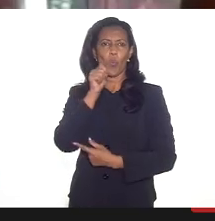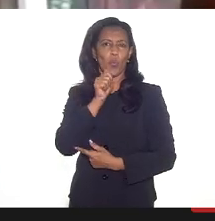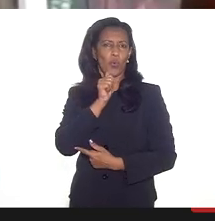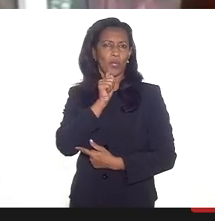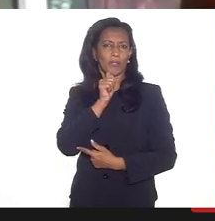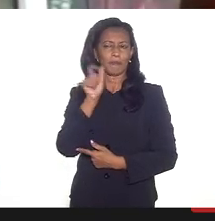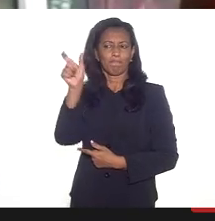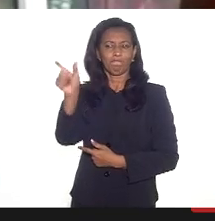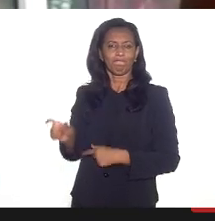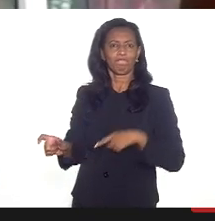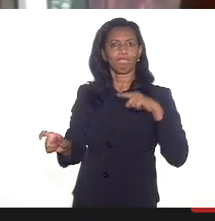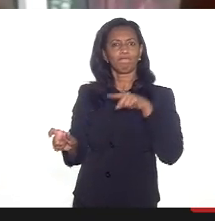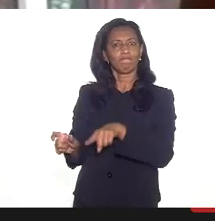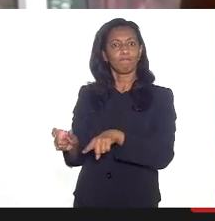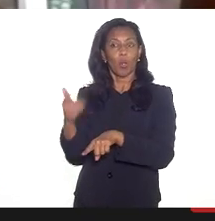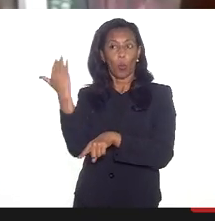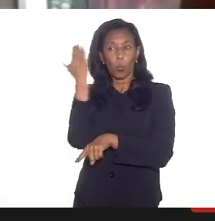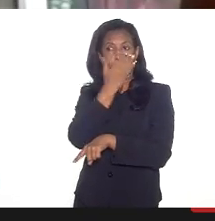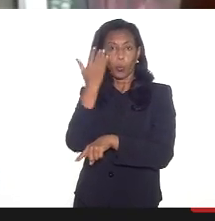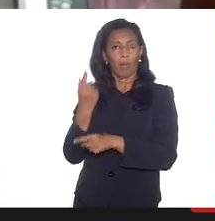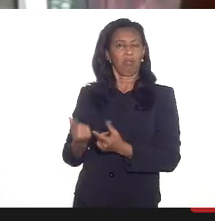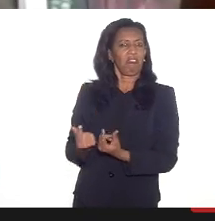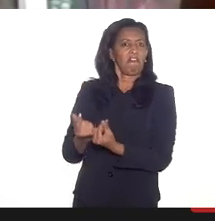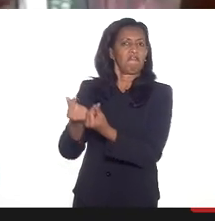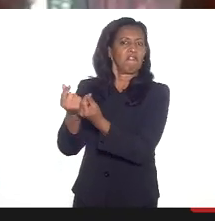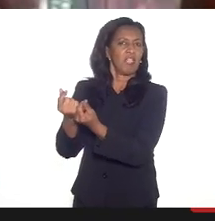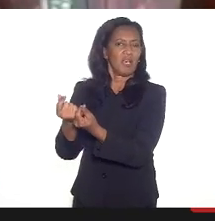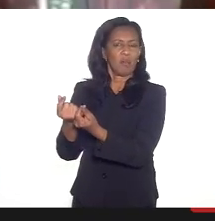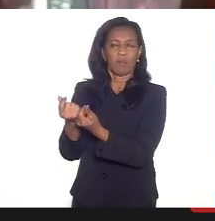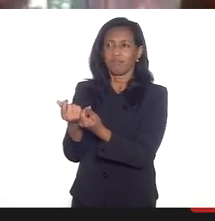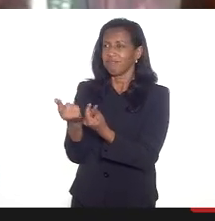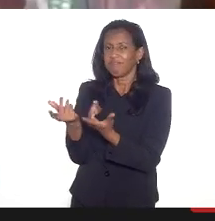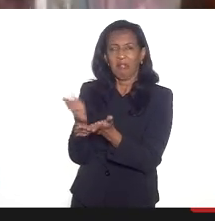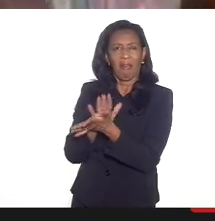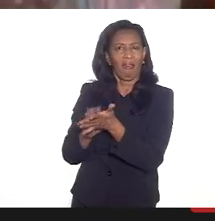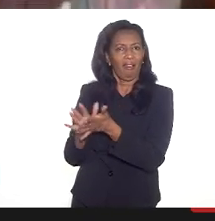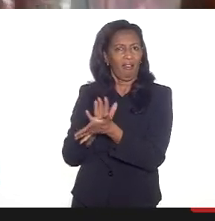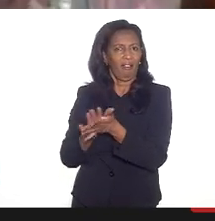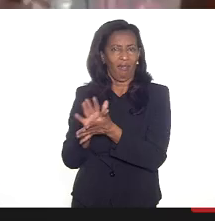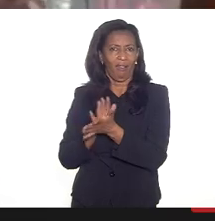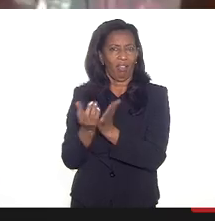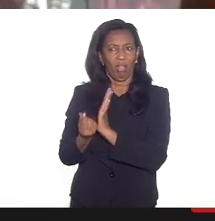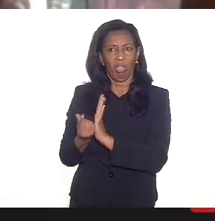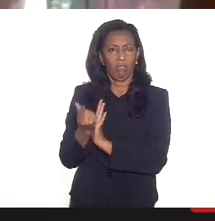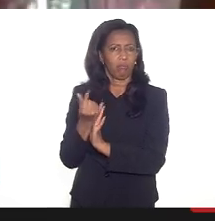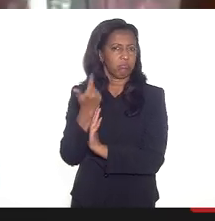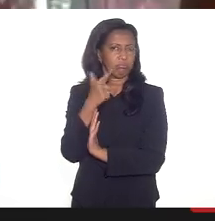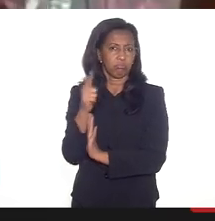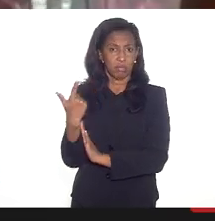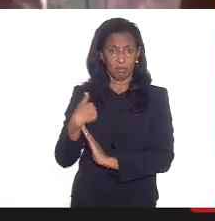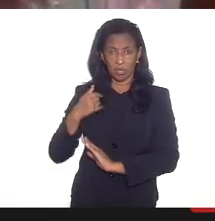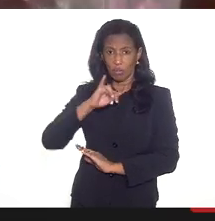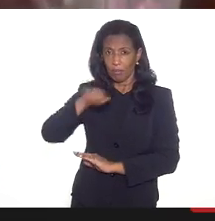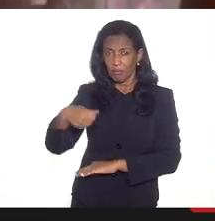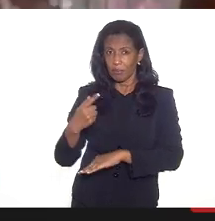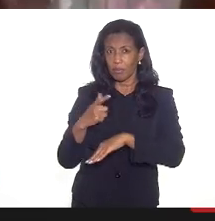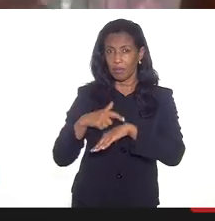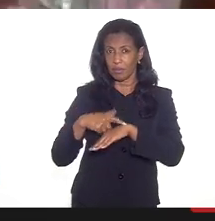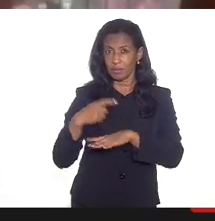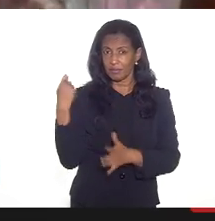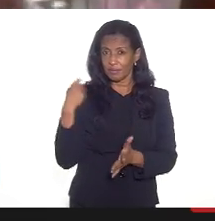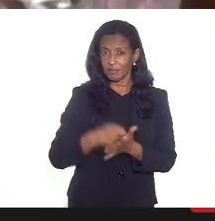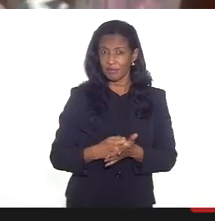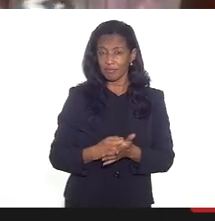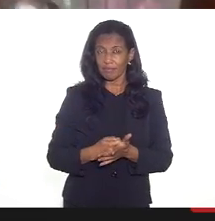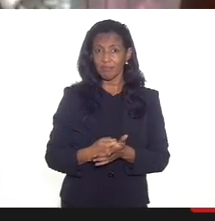não tem verba, que não está no orçamento, que não tem dinheiro. Mas eu aproveito esse momento para afirmar aqui com vocês que